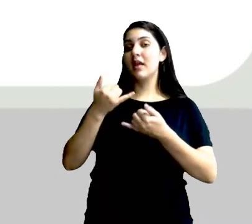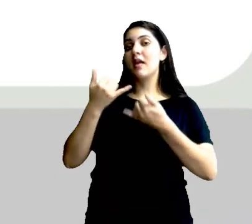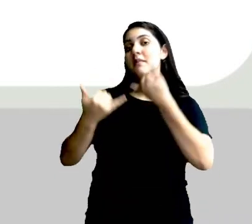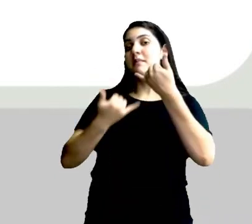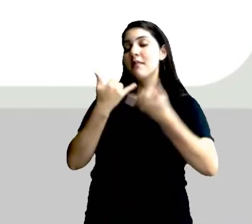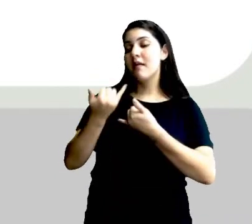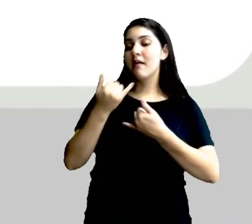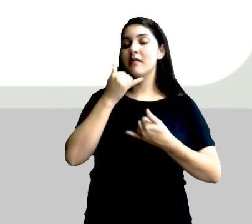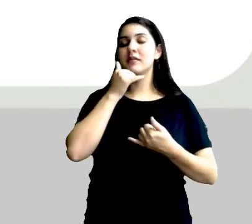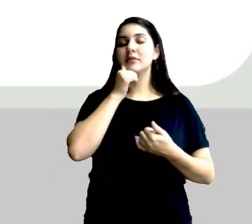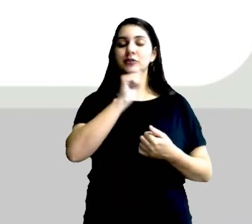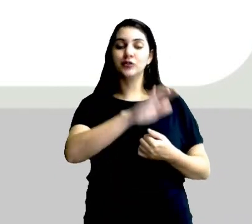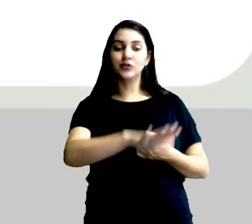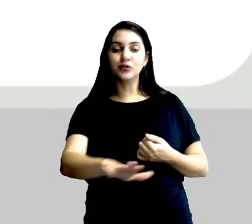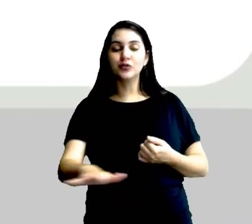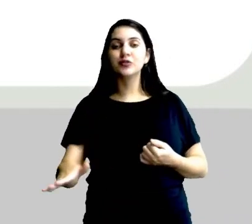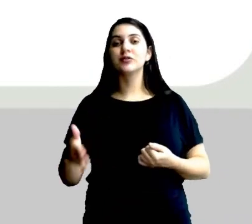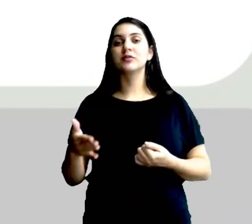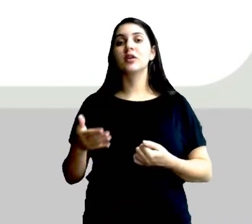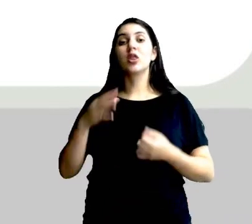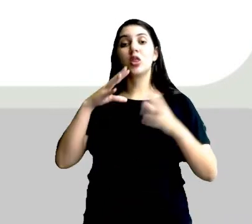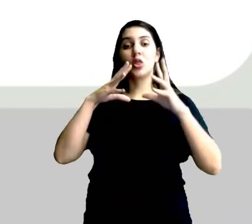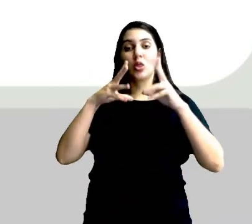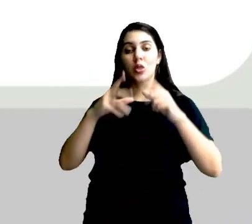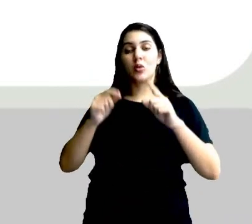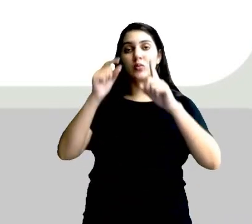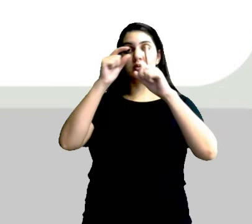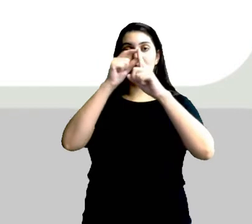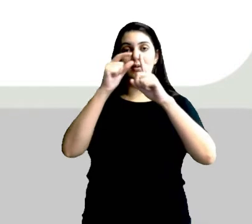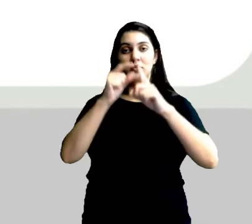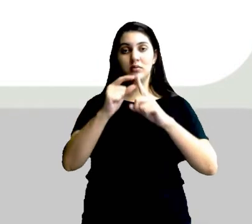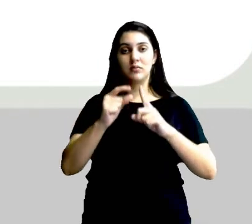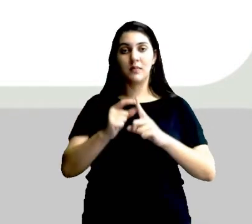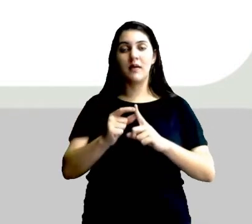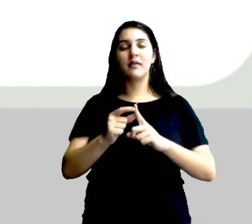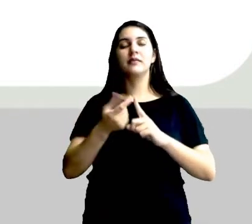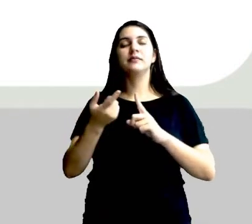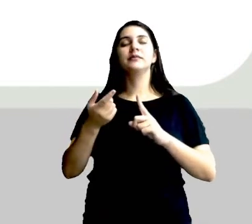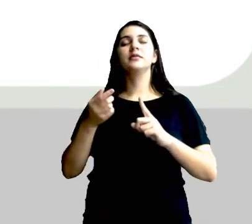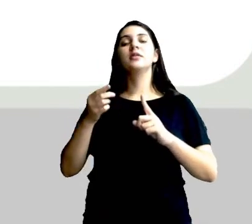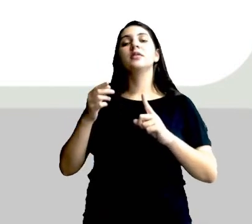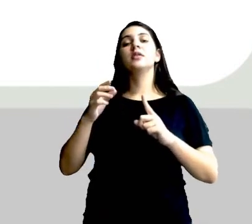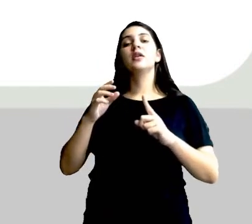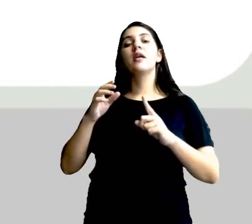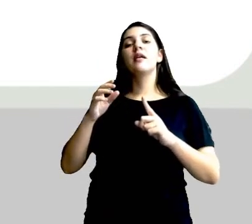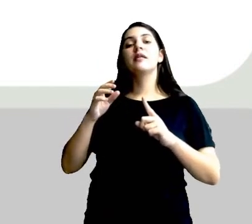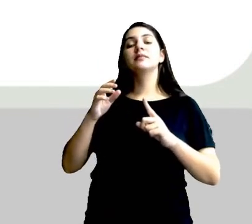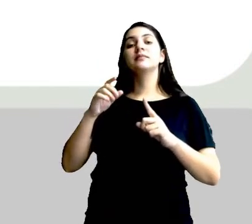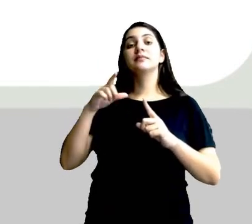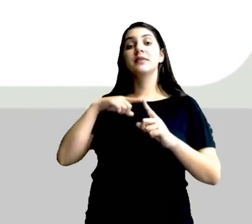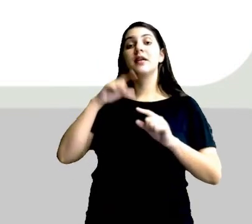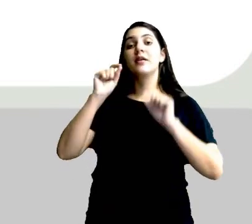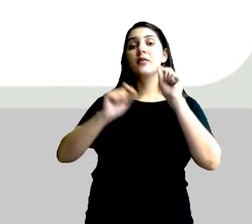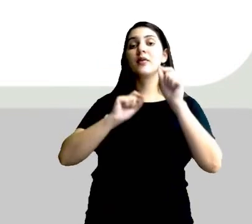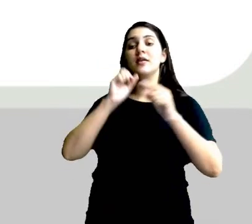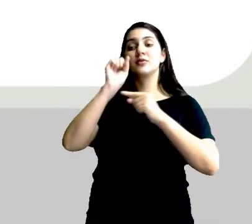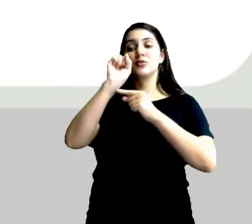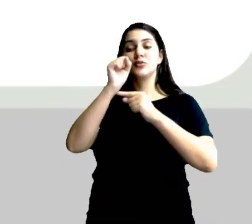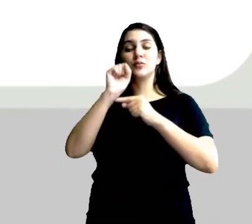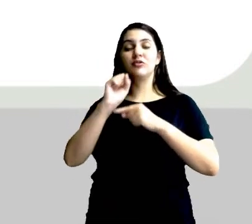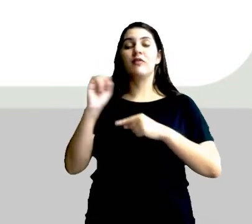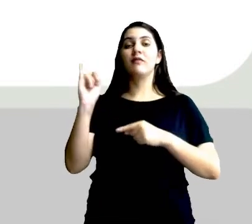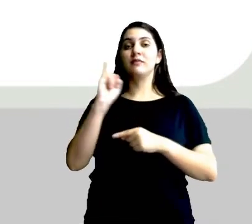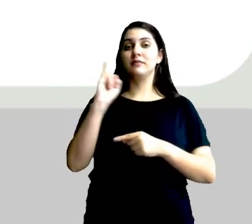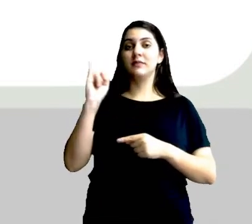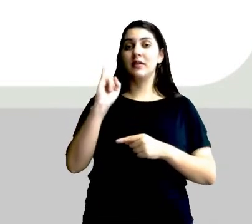crianças, the children's toy. Então, todas as palavras aí, woman e children, são considerados substantivos